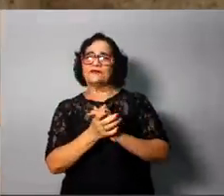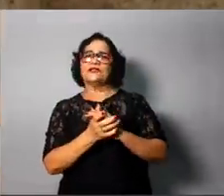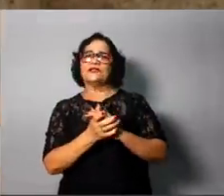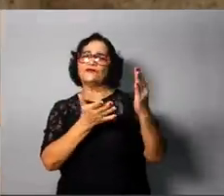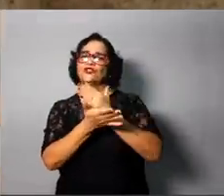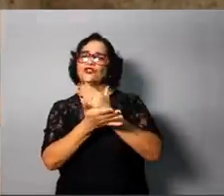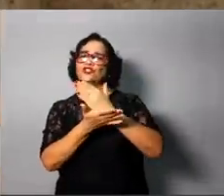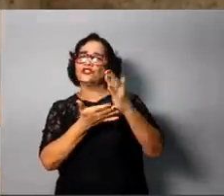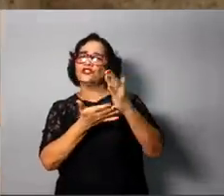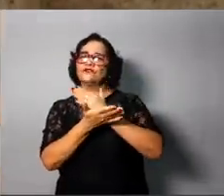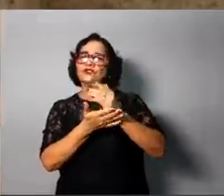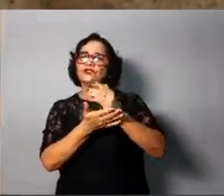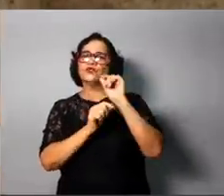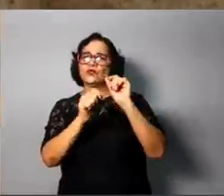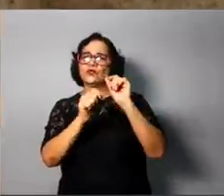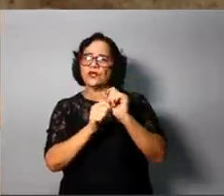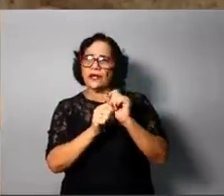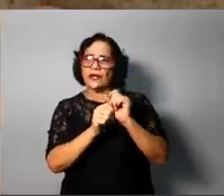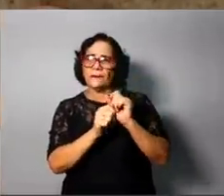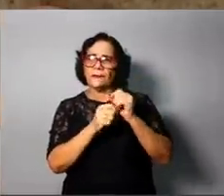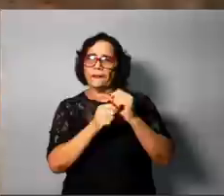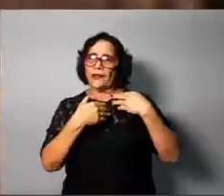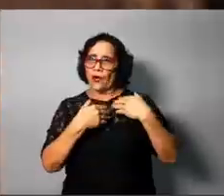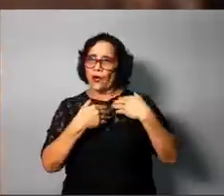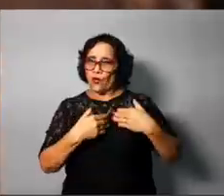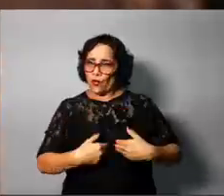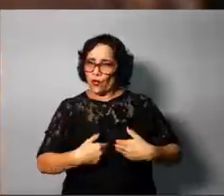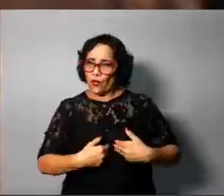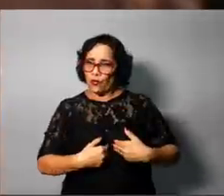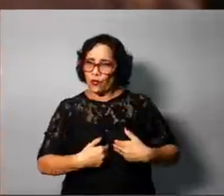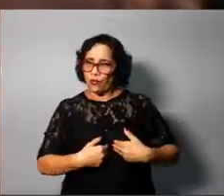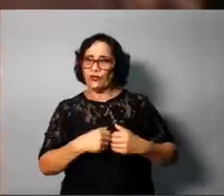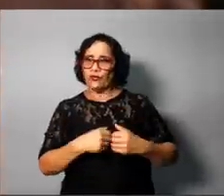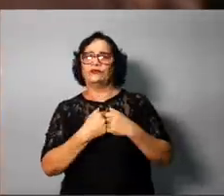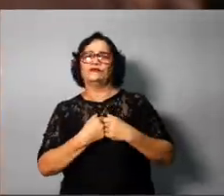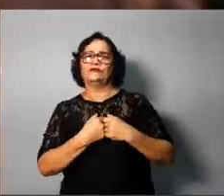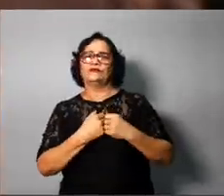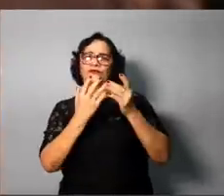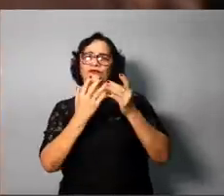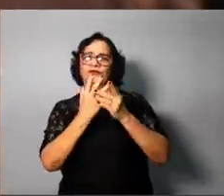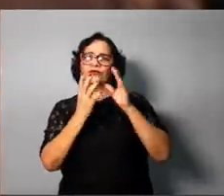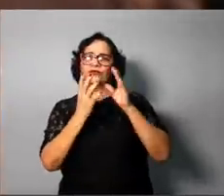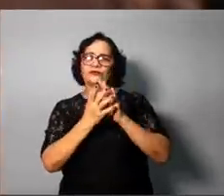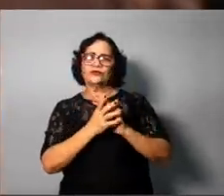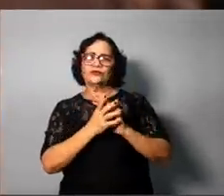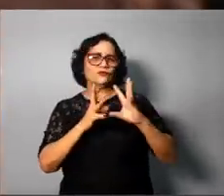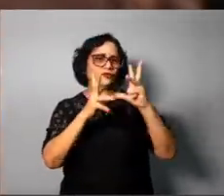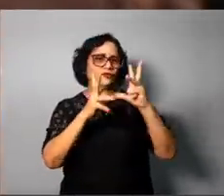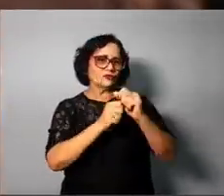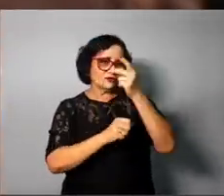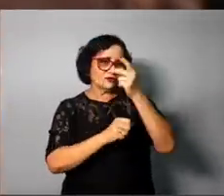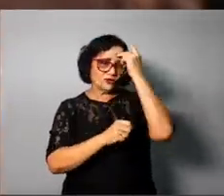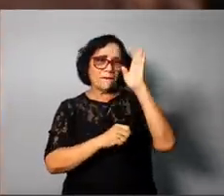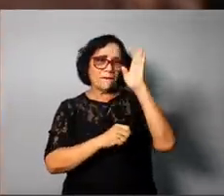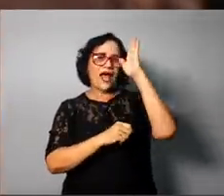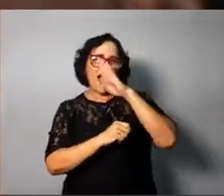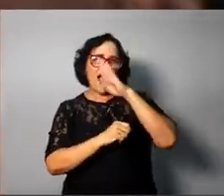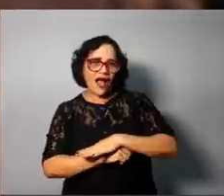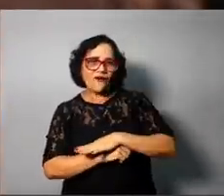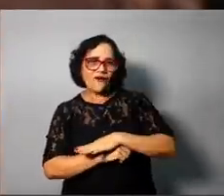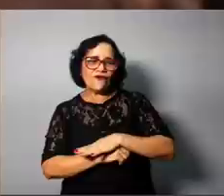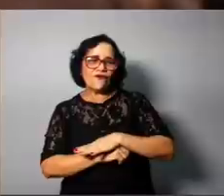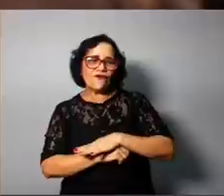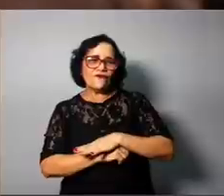repartido o corpo do esposo pelos hóspedes, em lugar de outro alimento, de outra